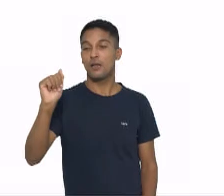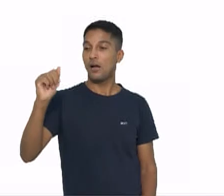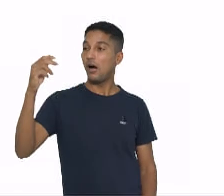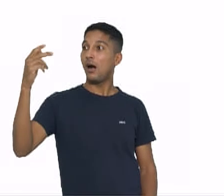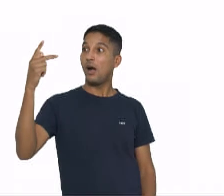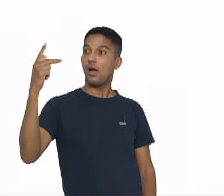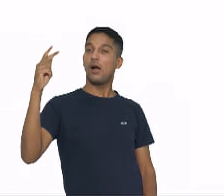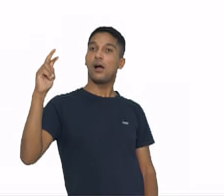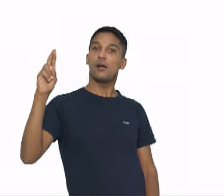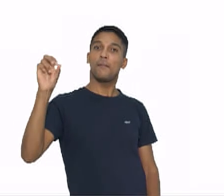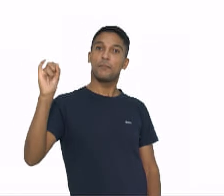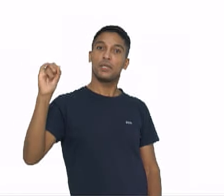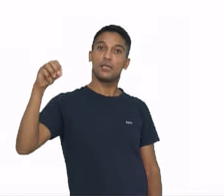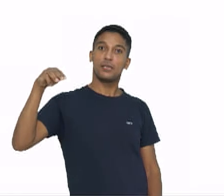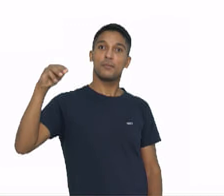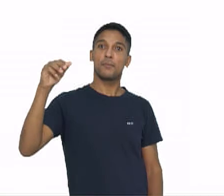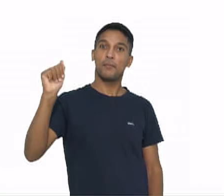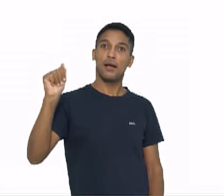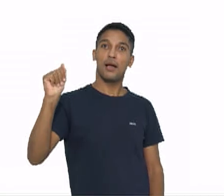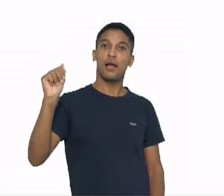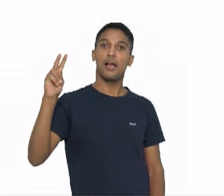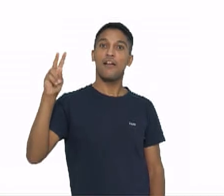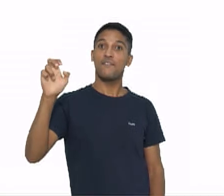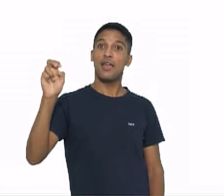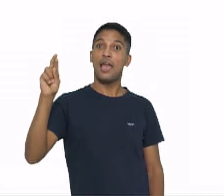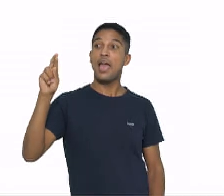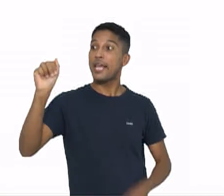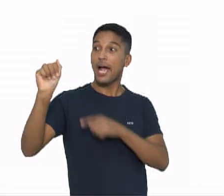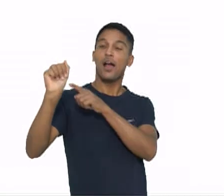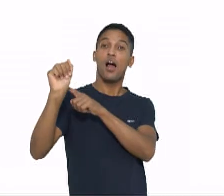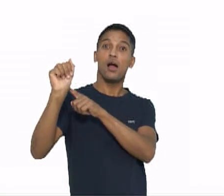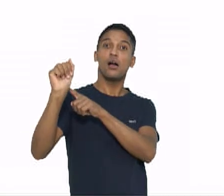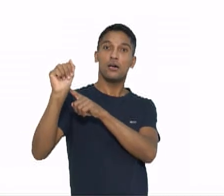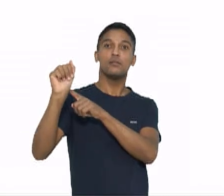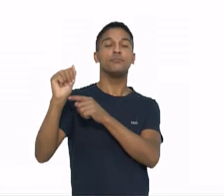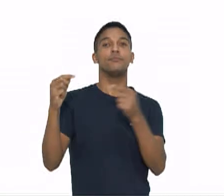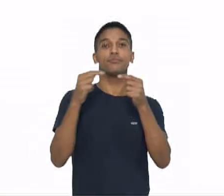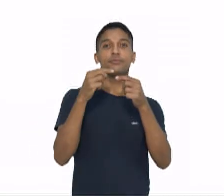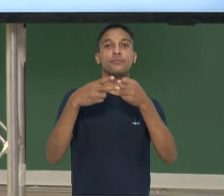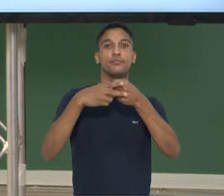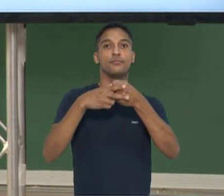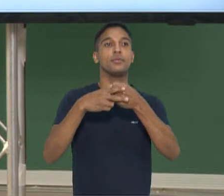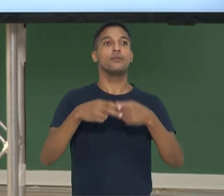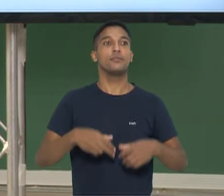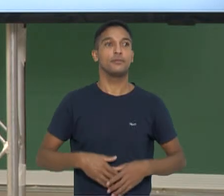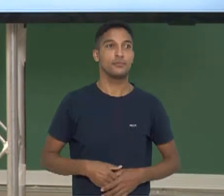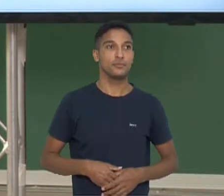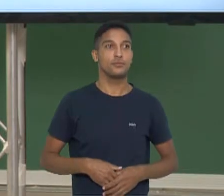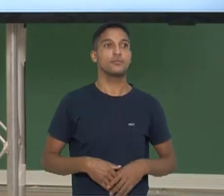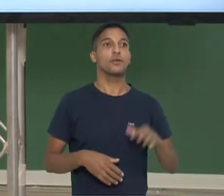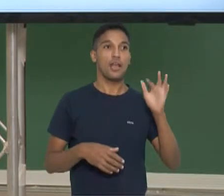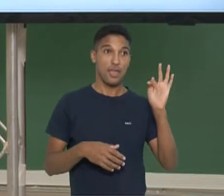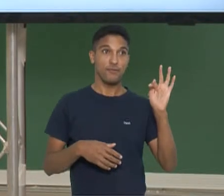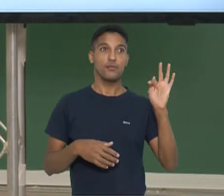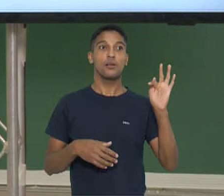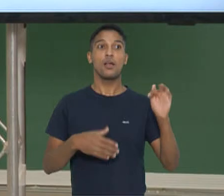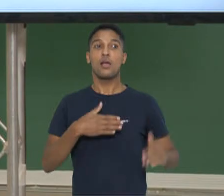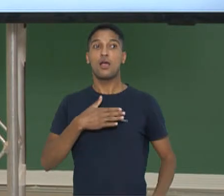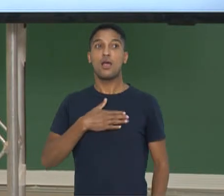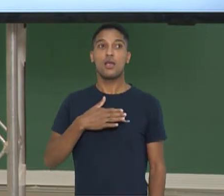por último, me gustan los libros de cuentos. Eu gosto dos livros de contos, né?